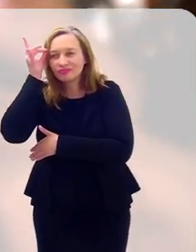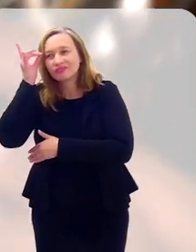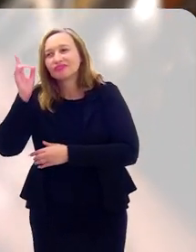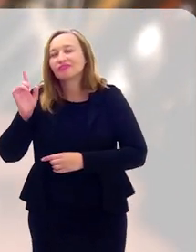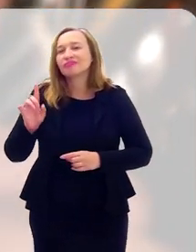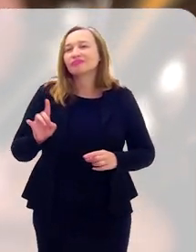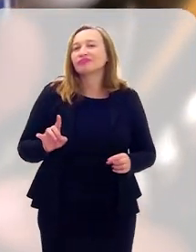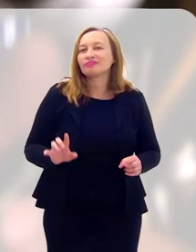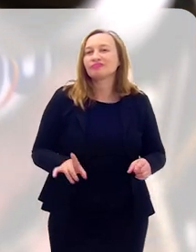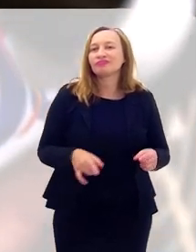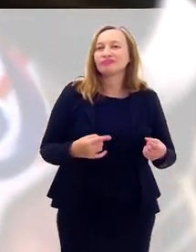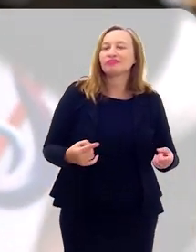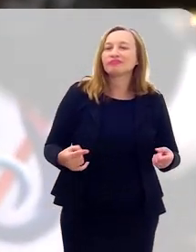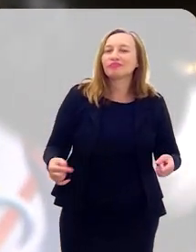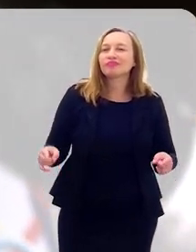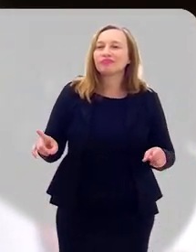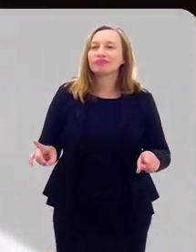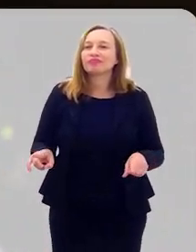exalar.